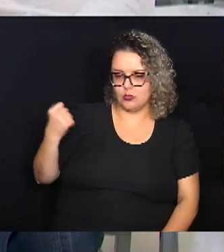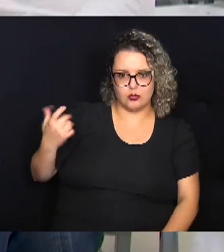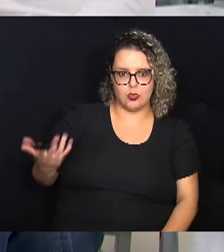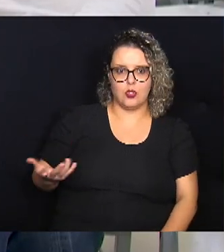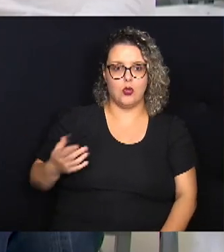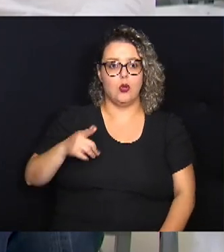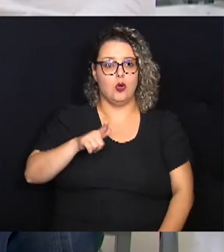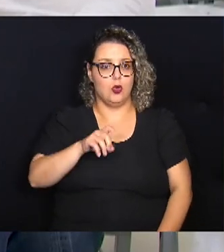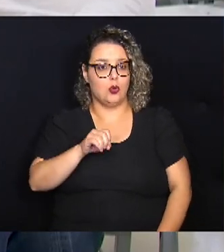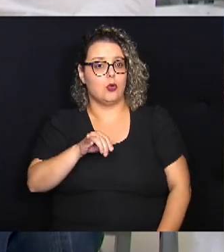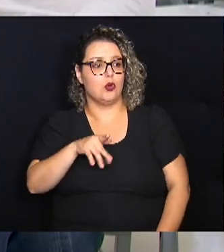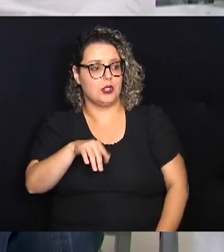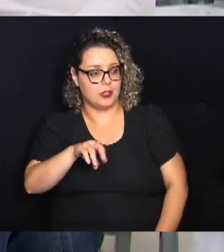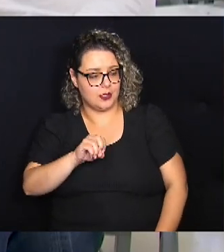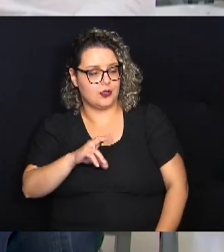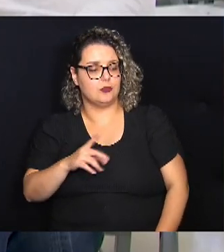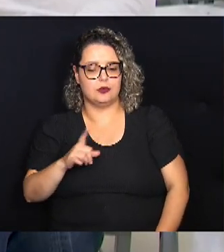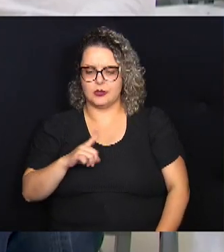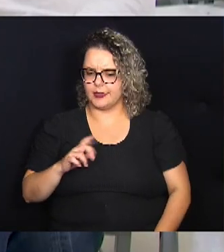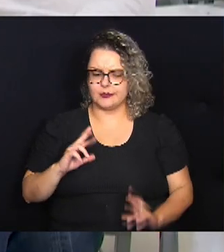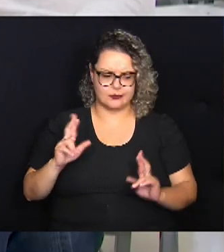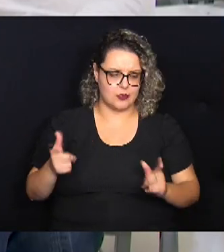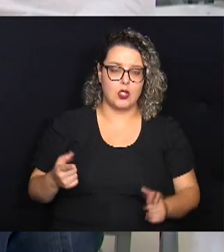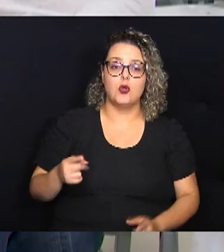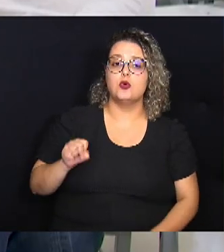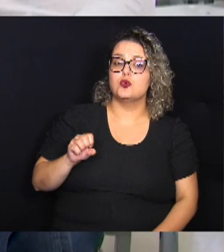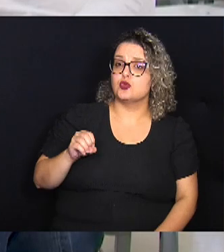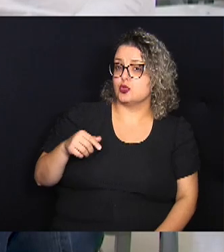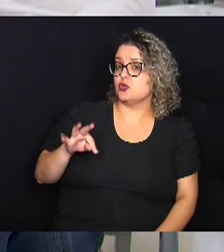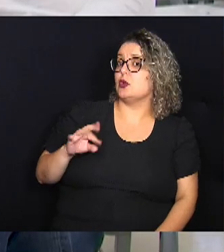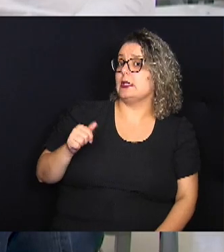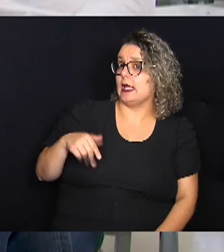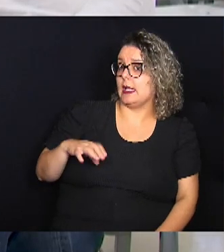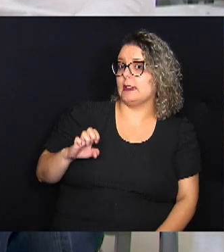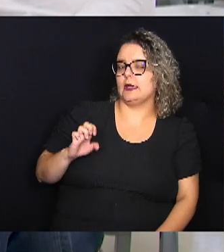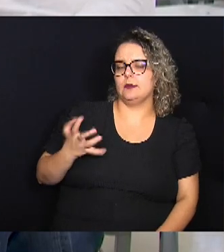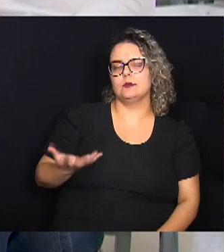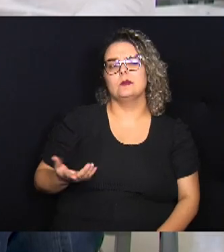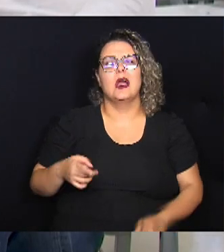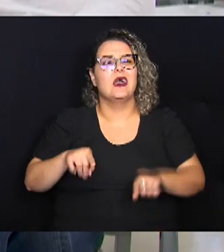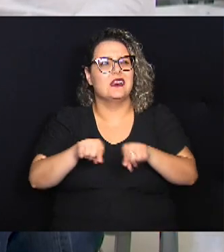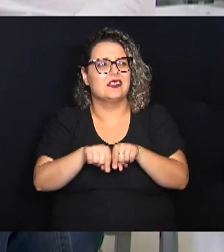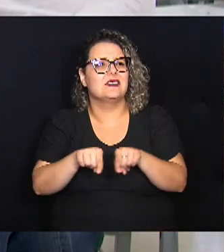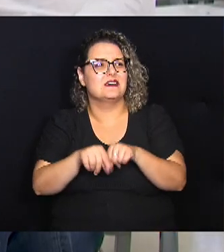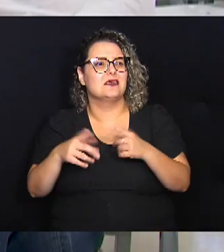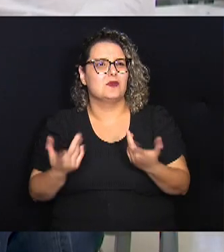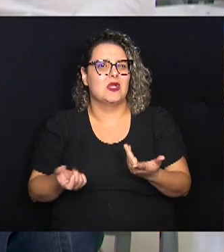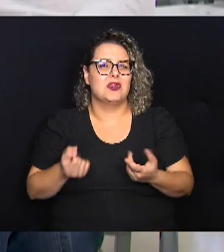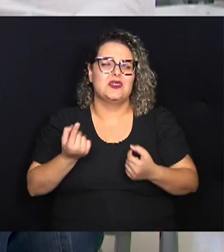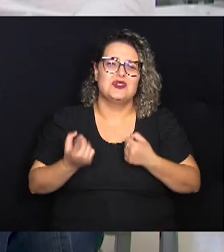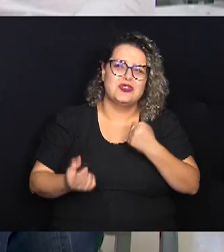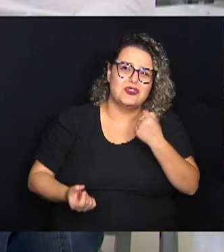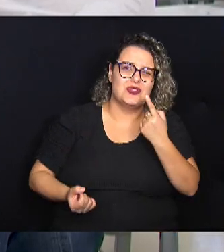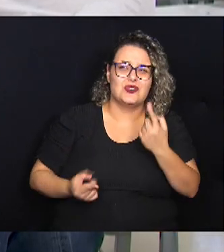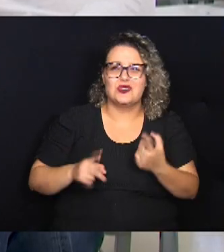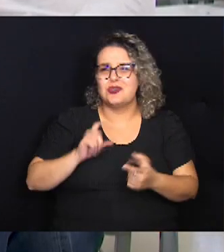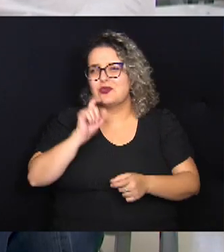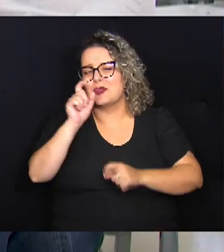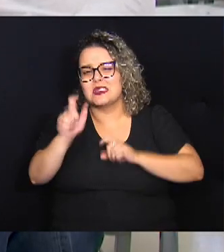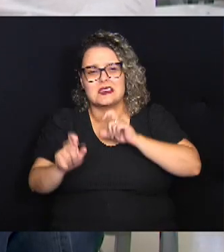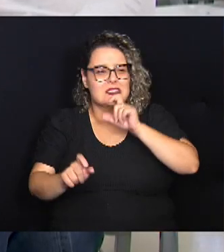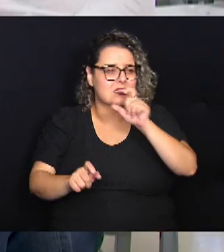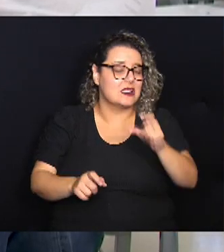tem também, né, um sotaque bem característico, mas a questão também de algumas palavras,